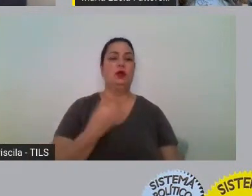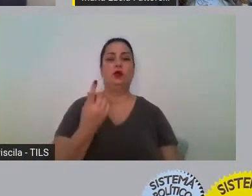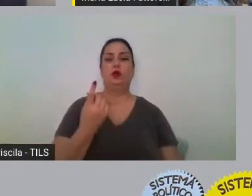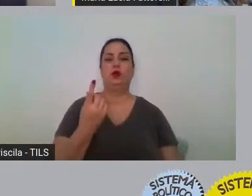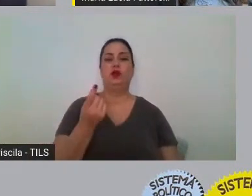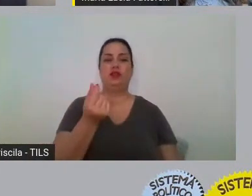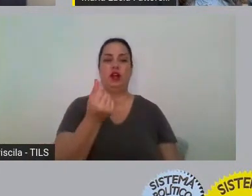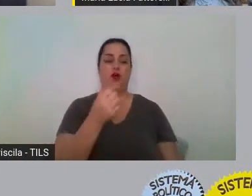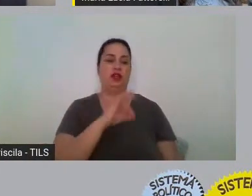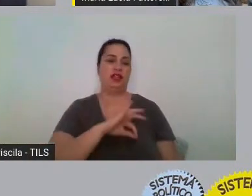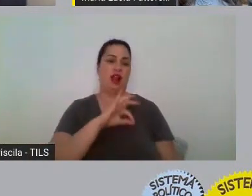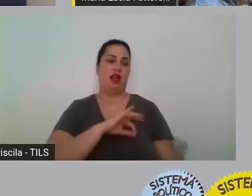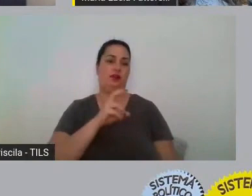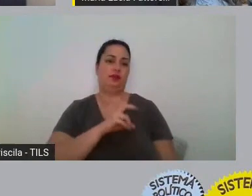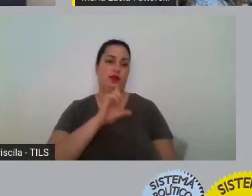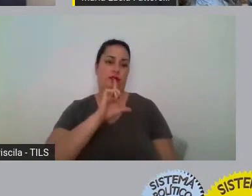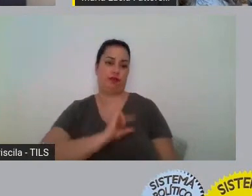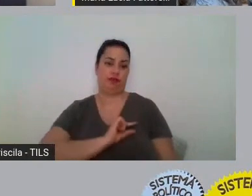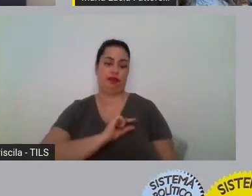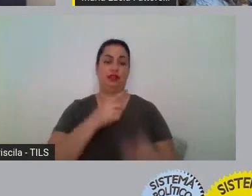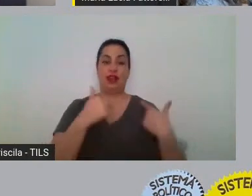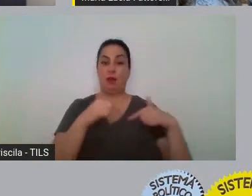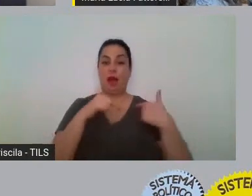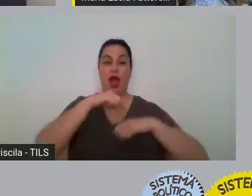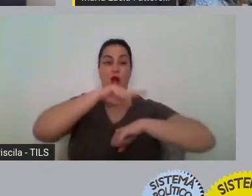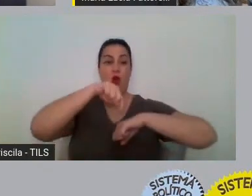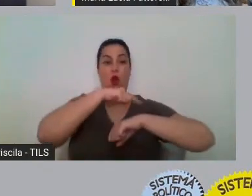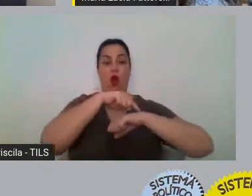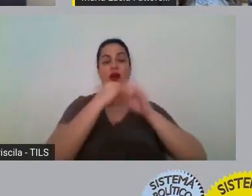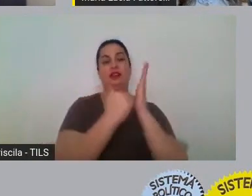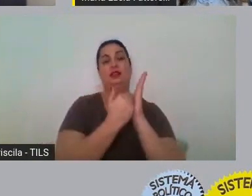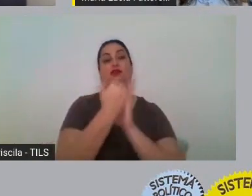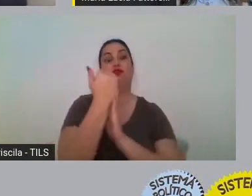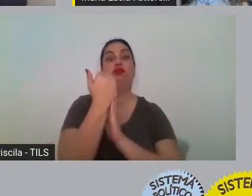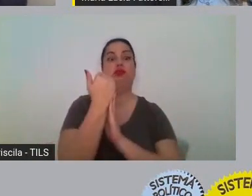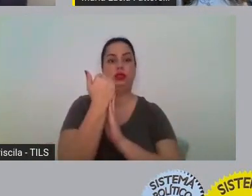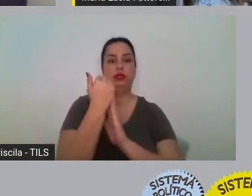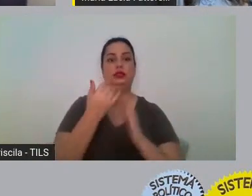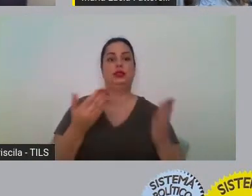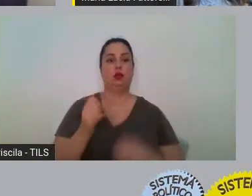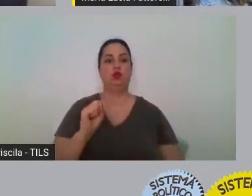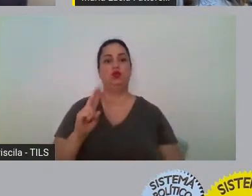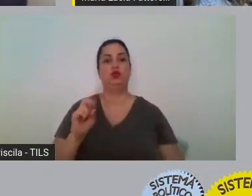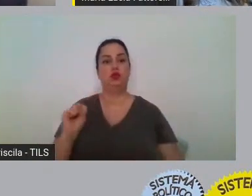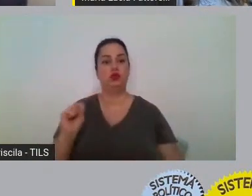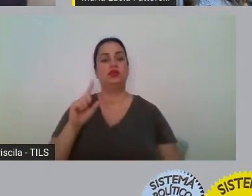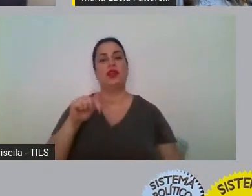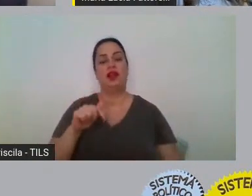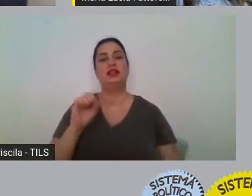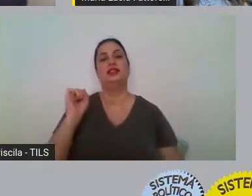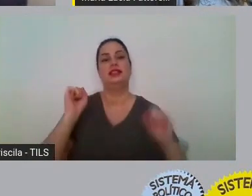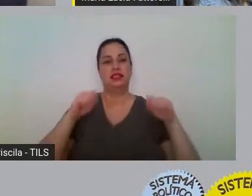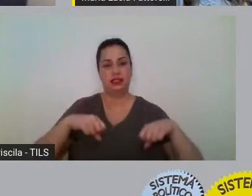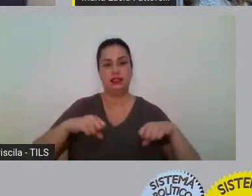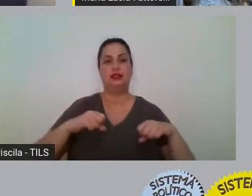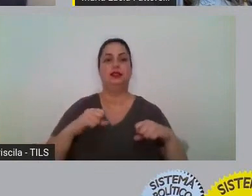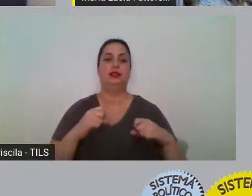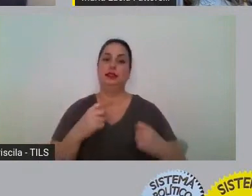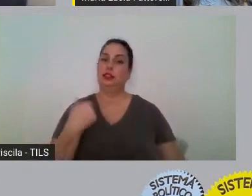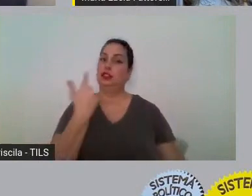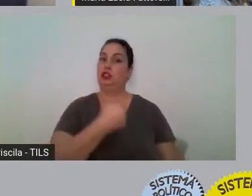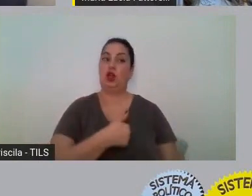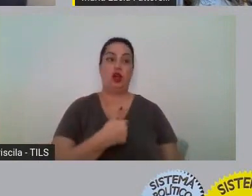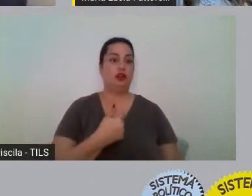jornada de trabalho gigantesca. Então, o SUS é o nosso grande patrimônio e nós temos que fazer de tudo para que